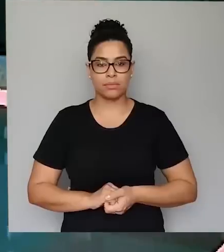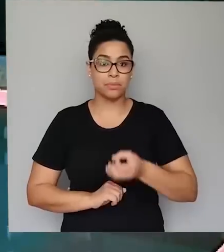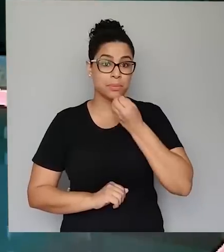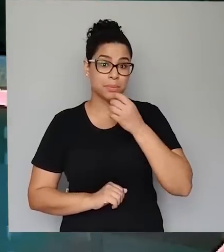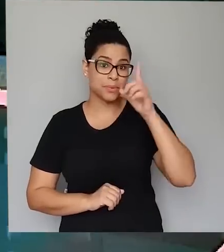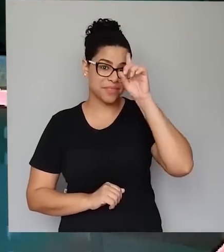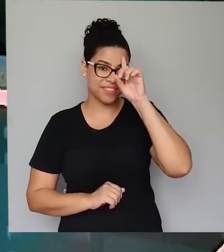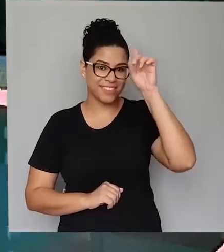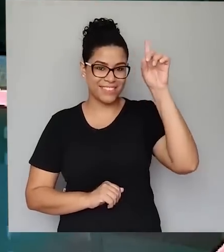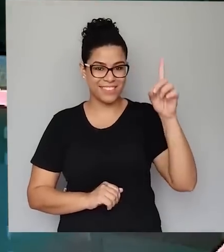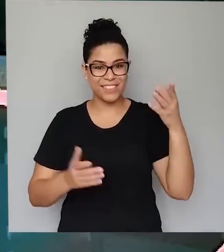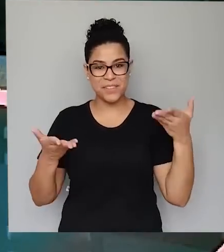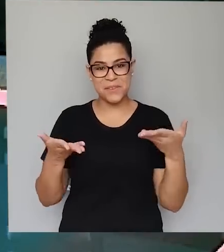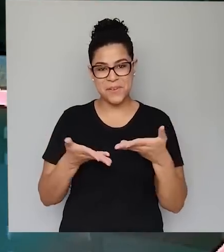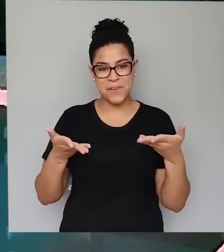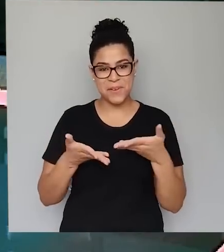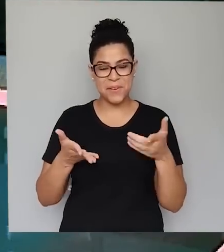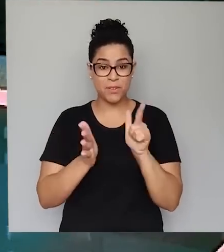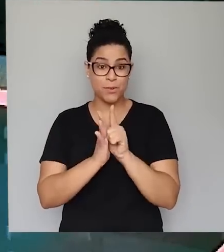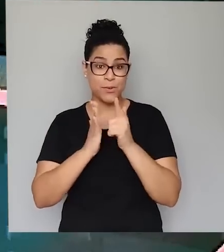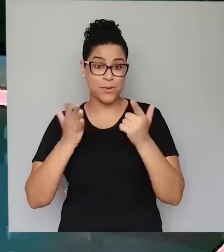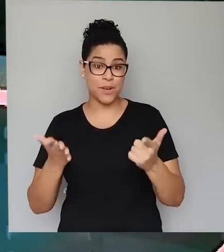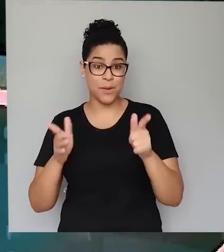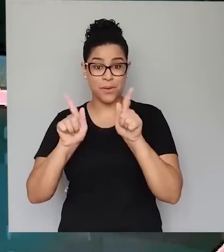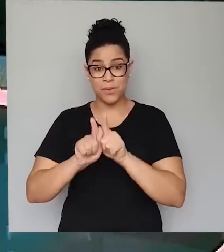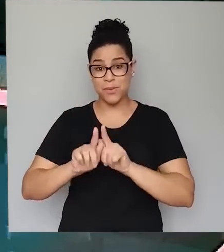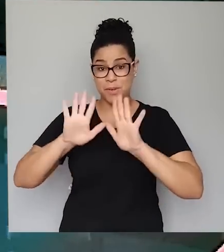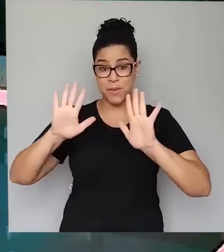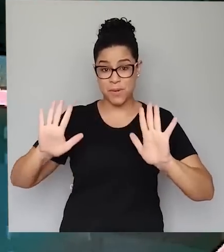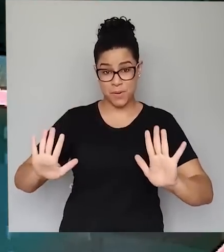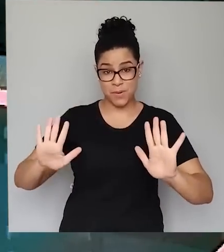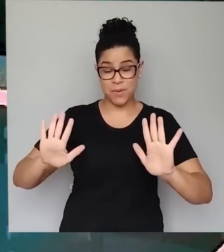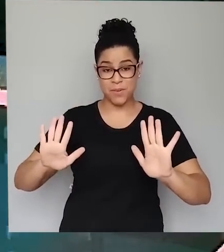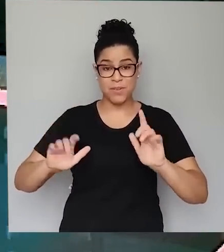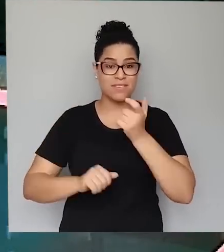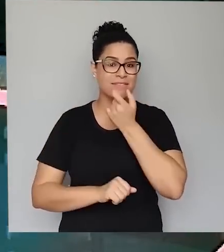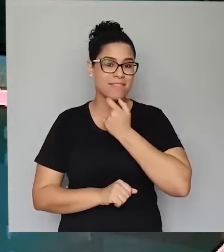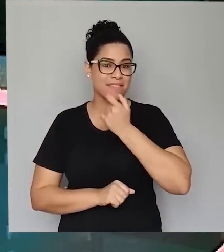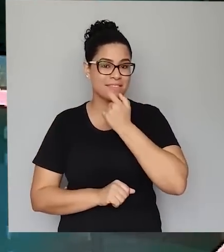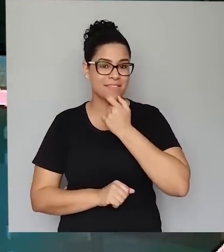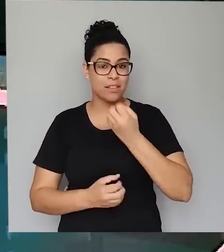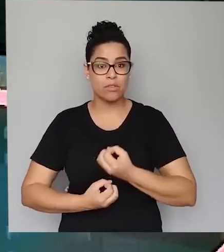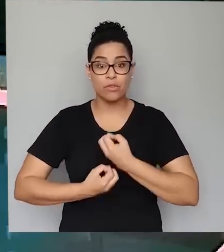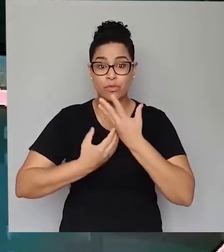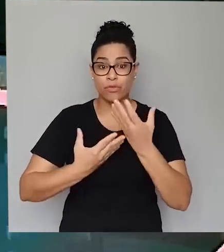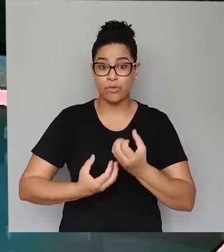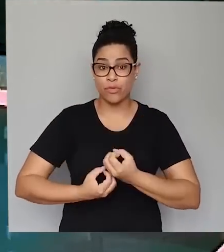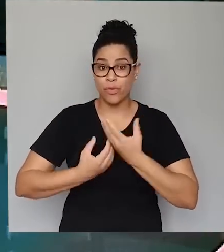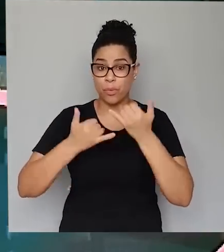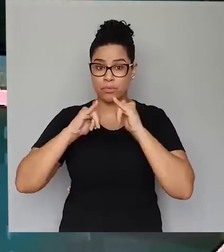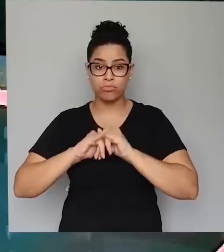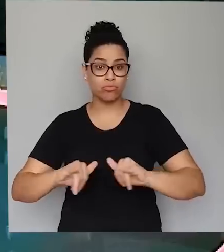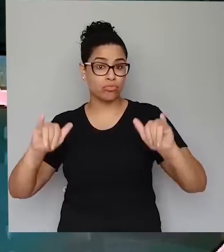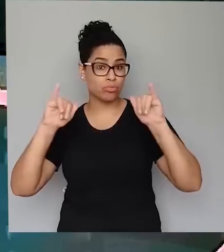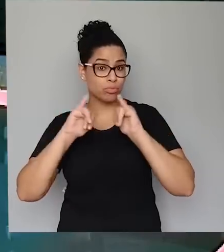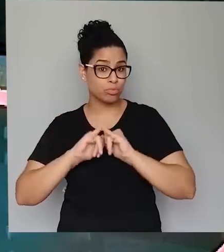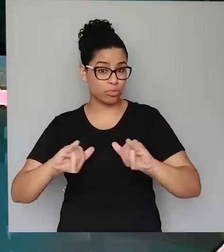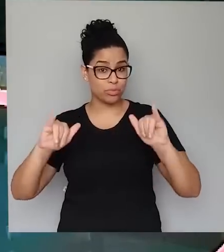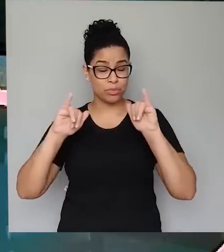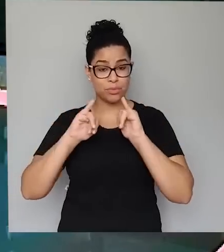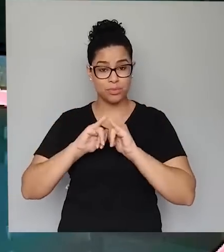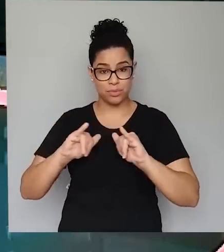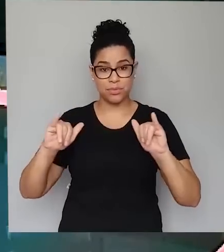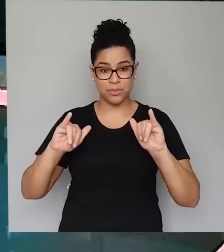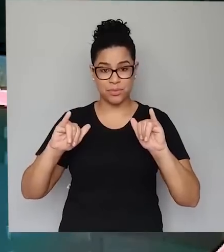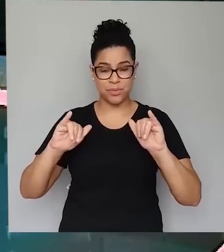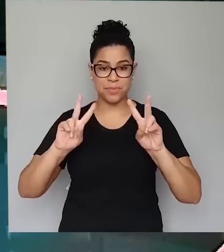Good morning. Today the EGM brings you news about water. Bom dia. Hoje o